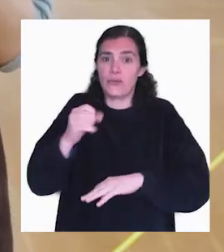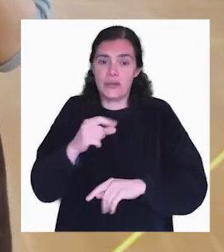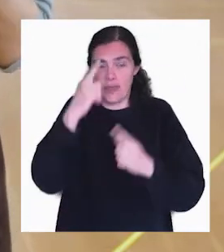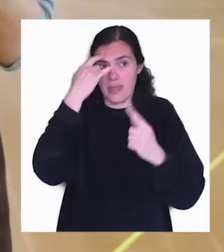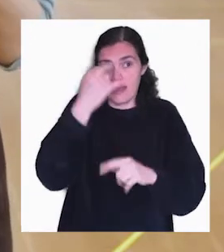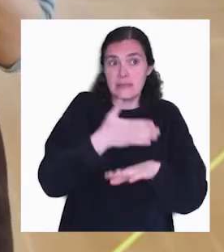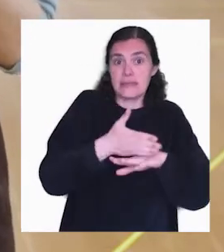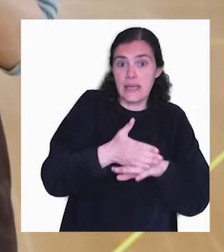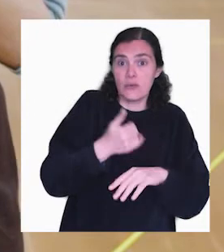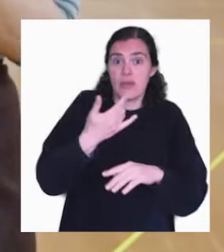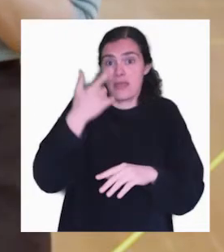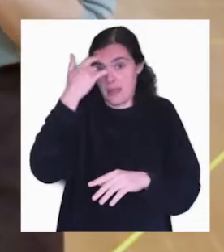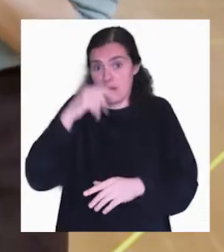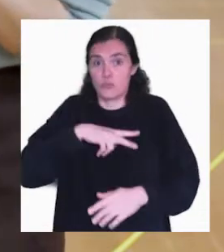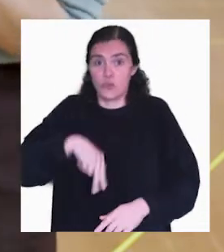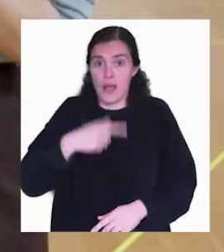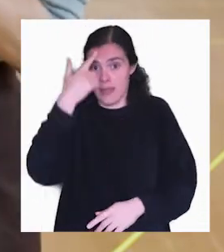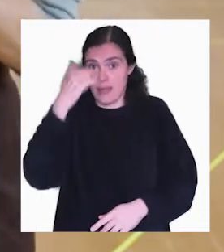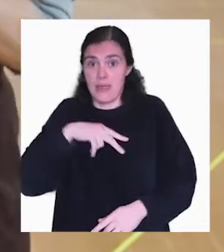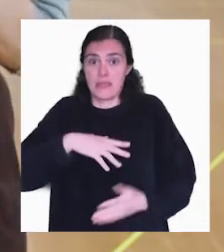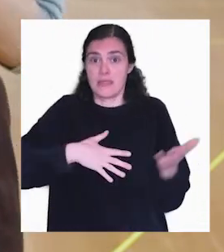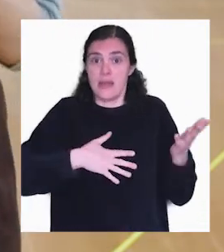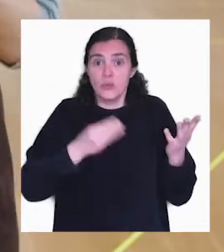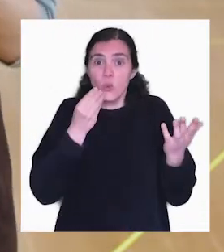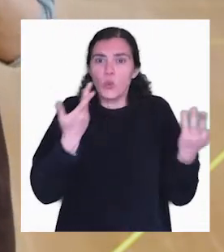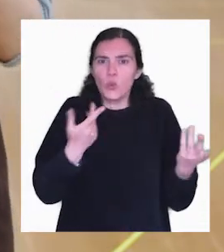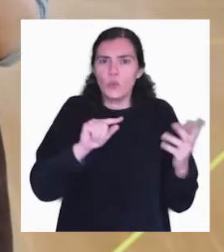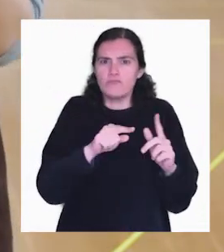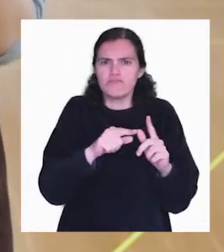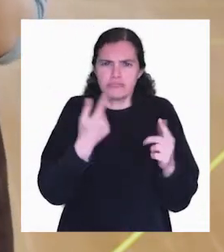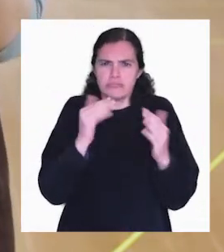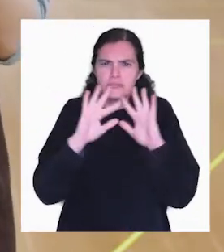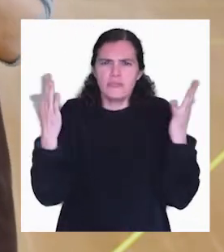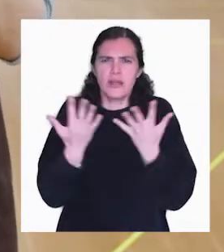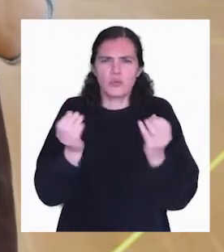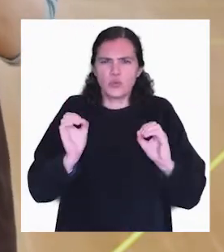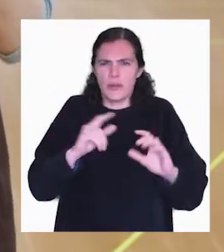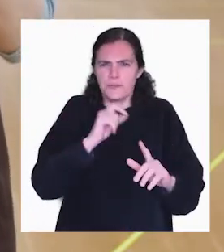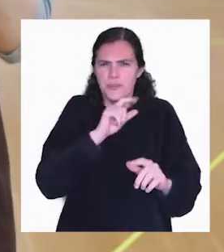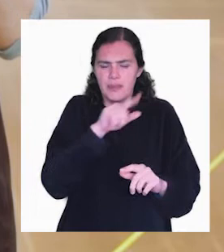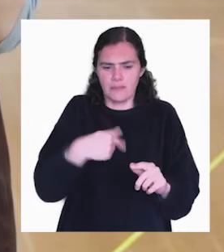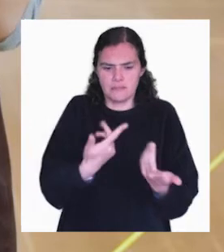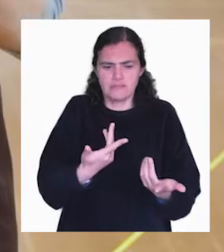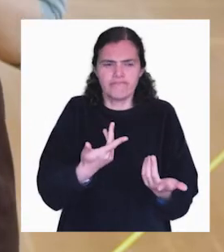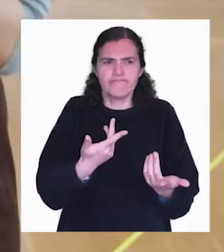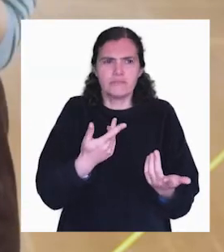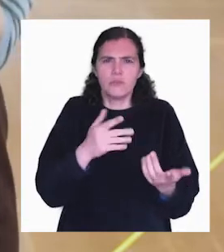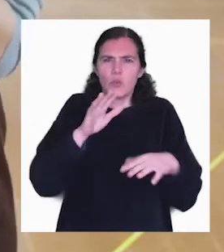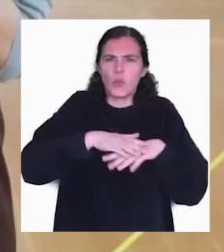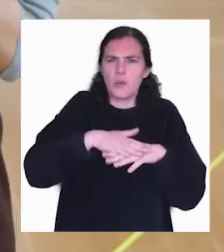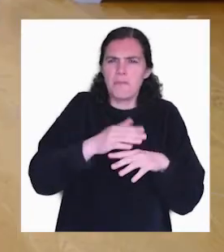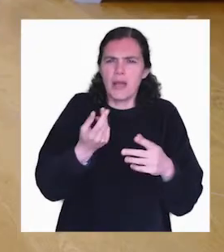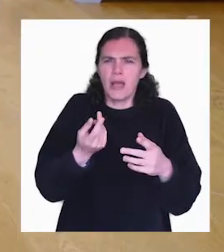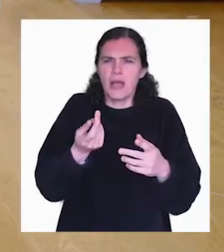de Portugal e a ideia de dança como não universais, não é? Portanto, como contestadas, fruto de discussões,